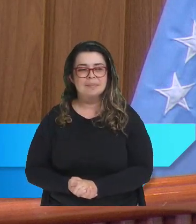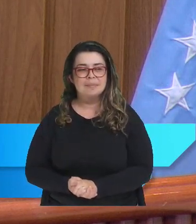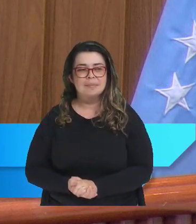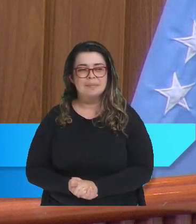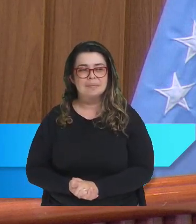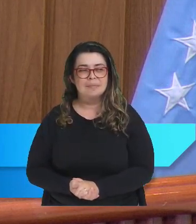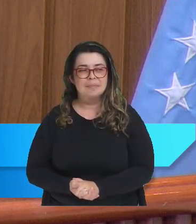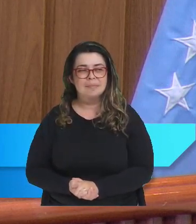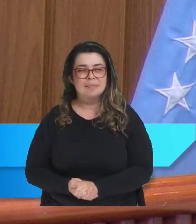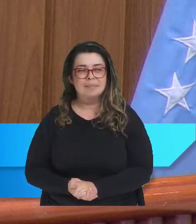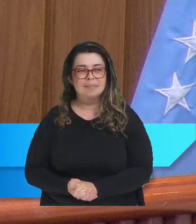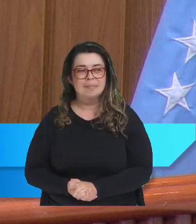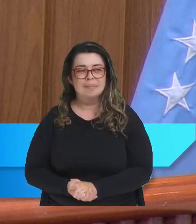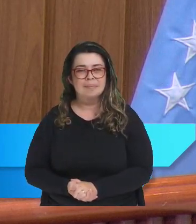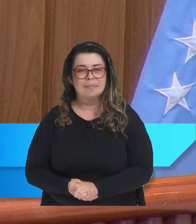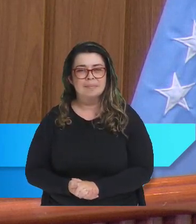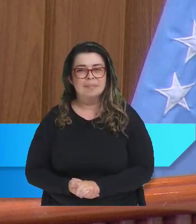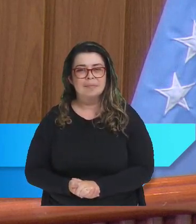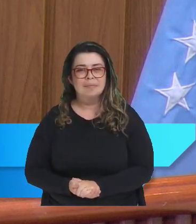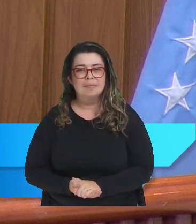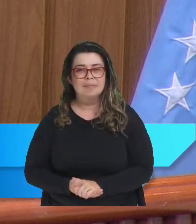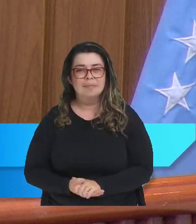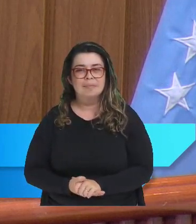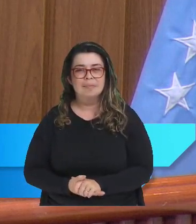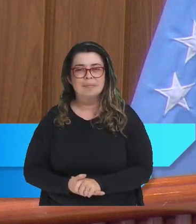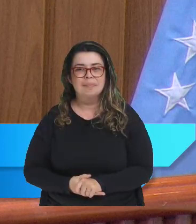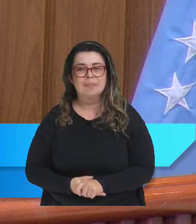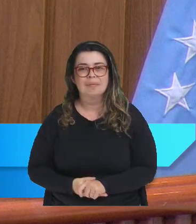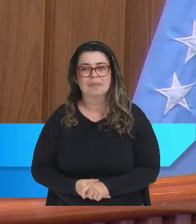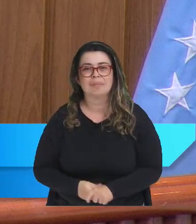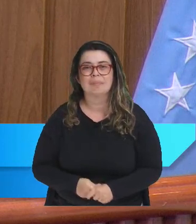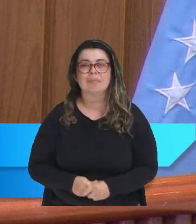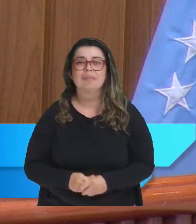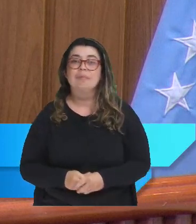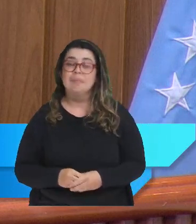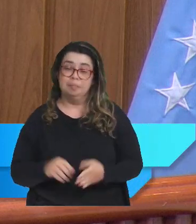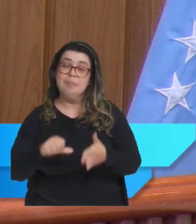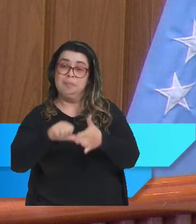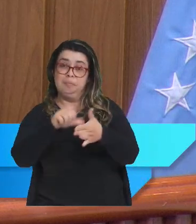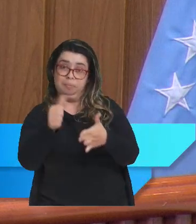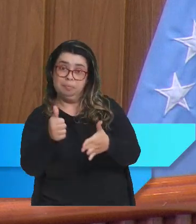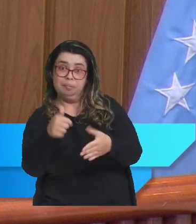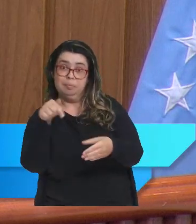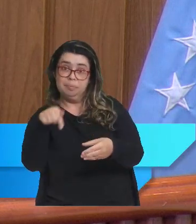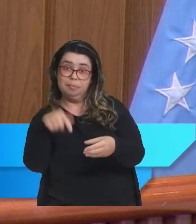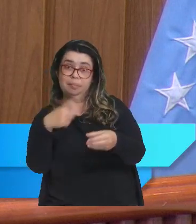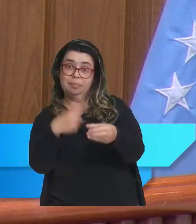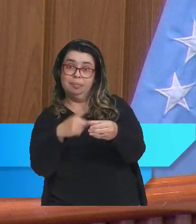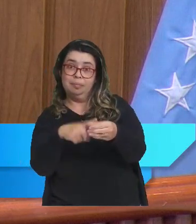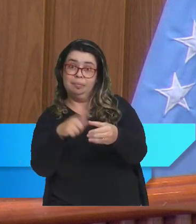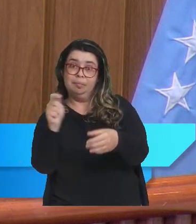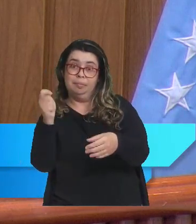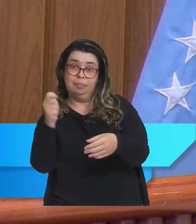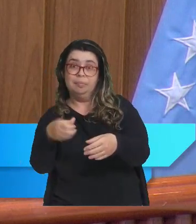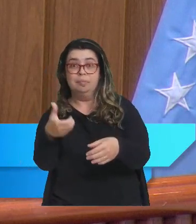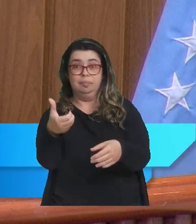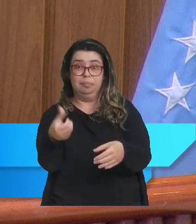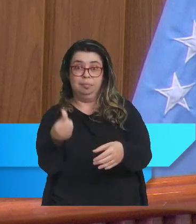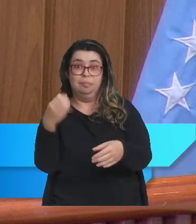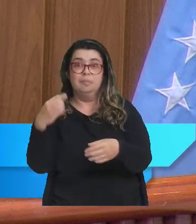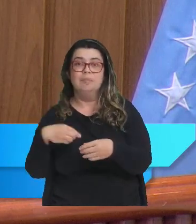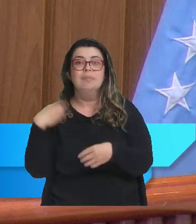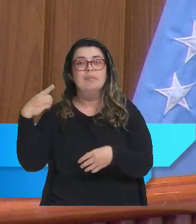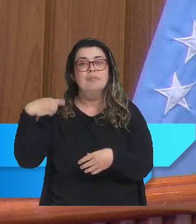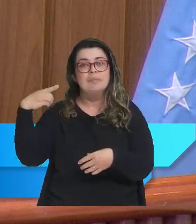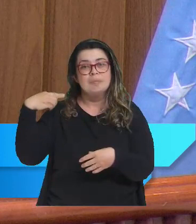a ser votado com um voto expressivo na nossa cidade. Dos 6 deputados, a gente